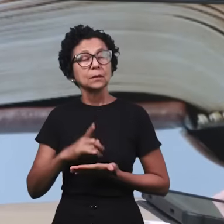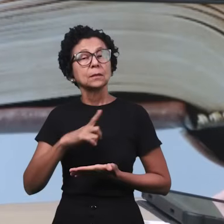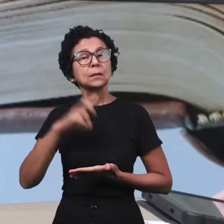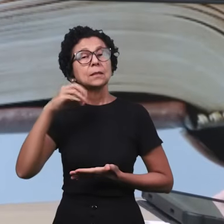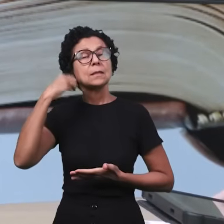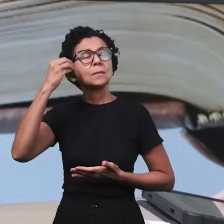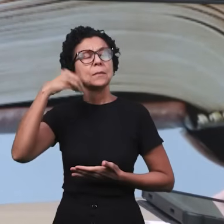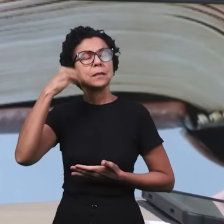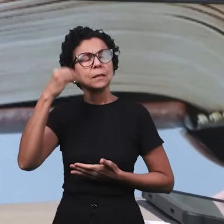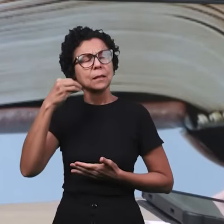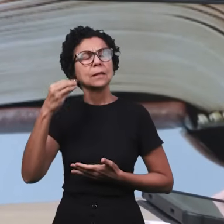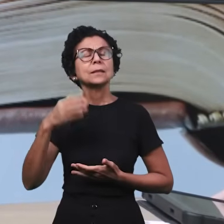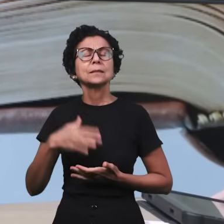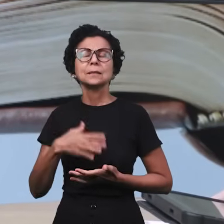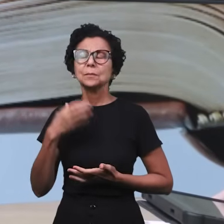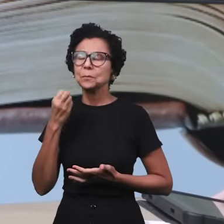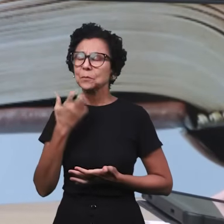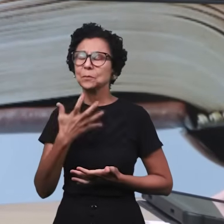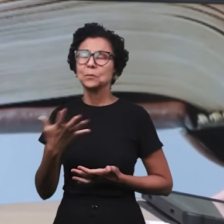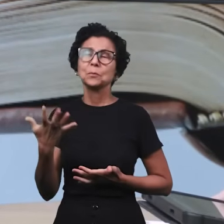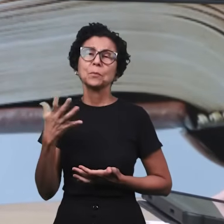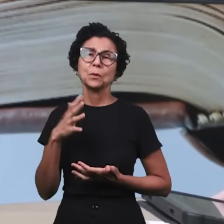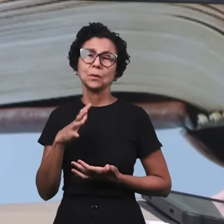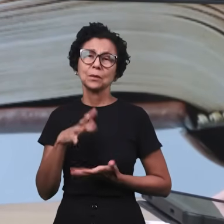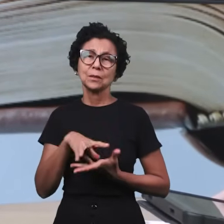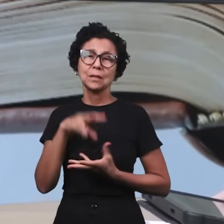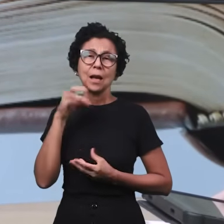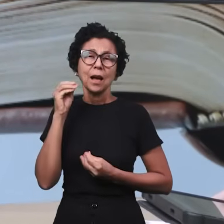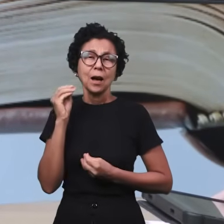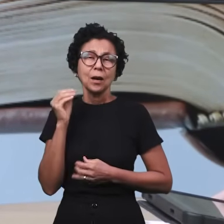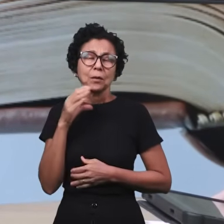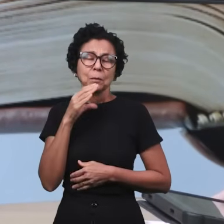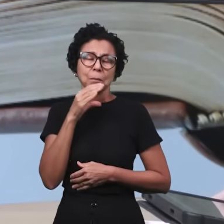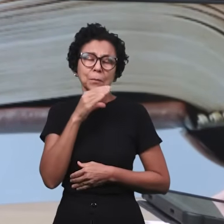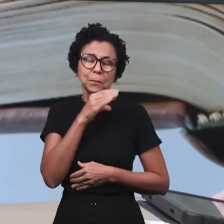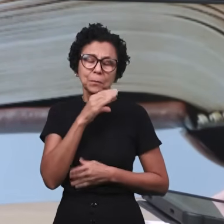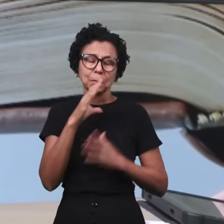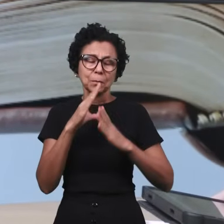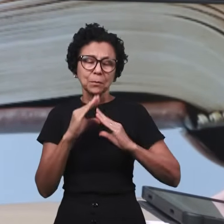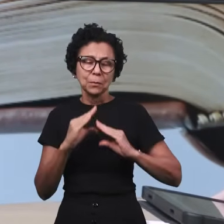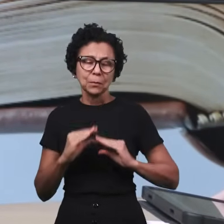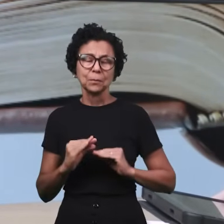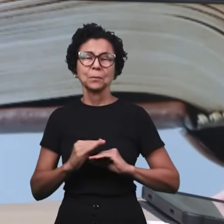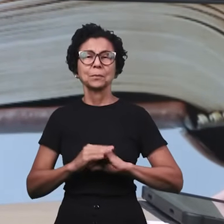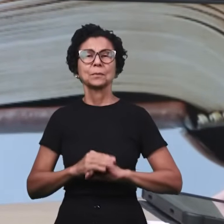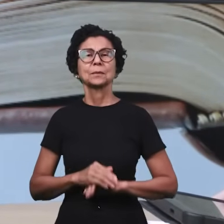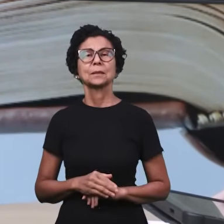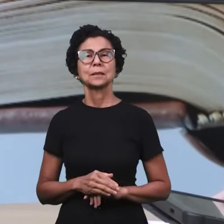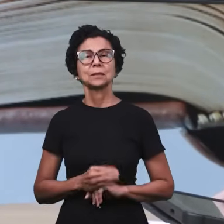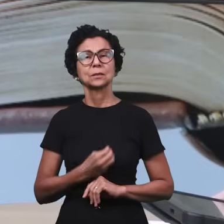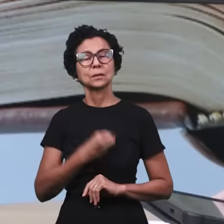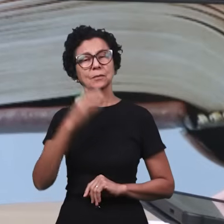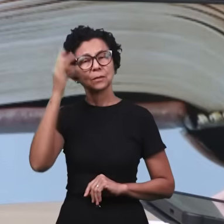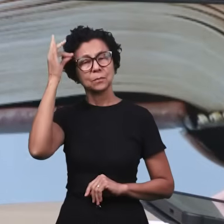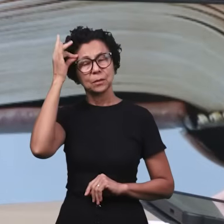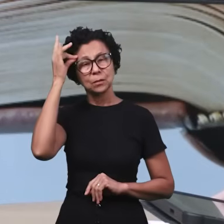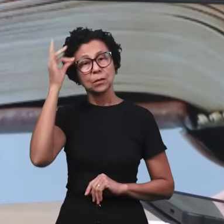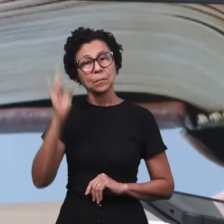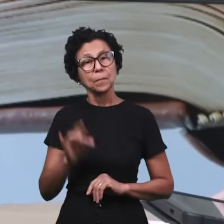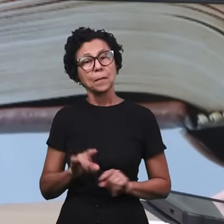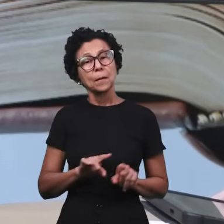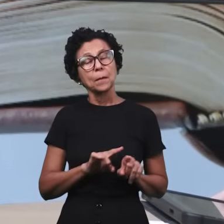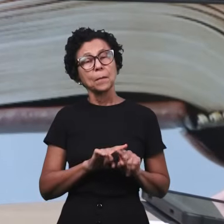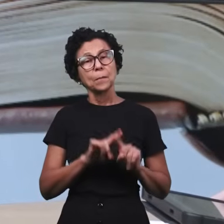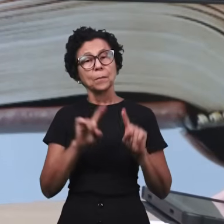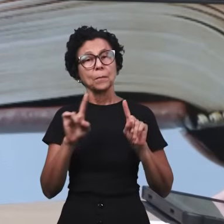experiência. Isso aquece a nossa alma, a nossa vida espiritual. Mas à medida que o tempo vai